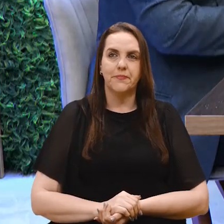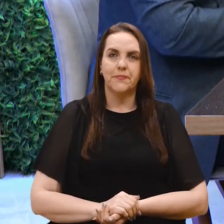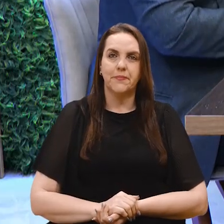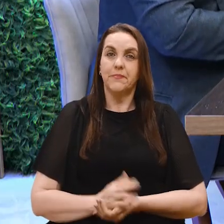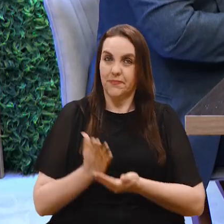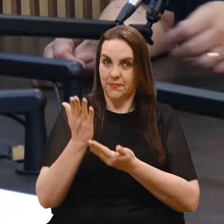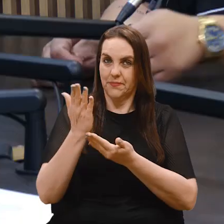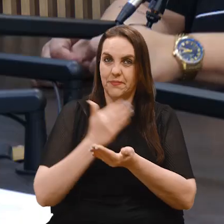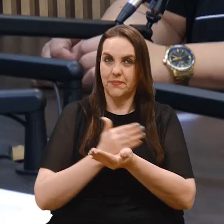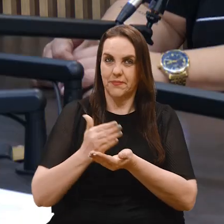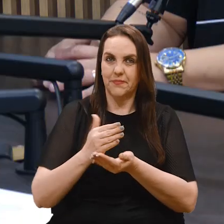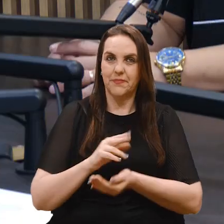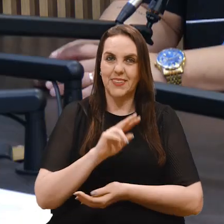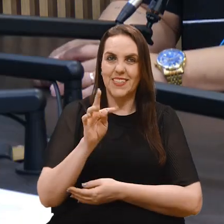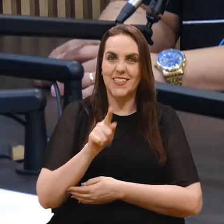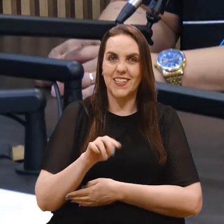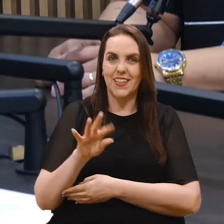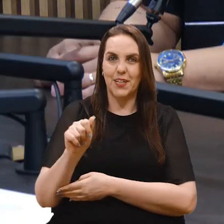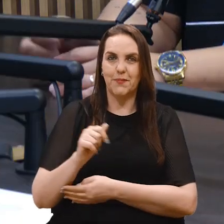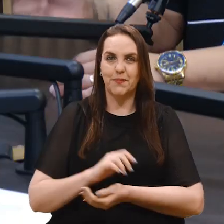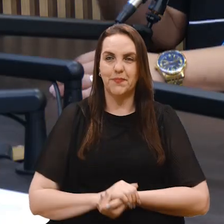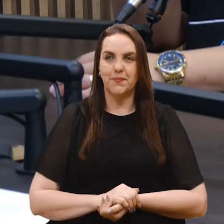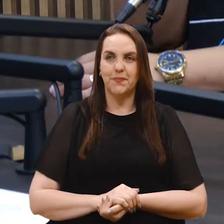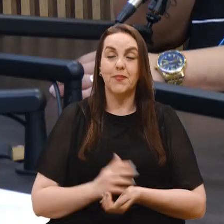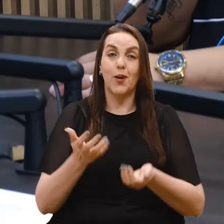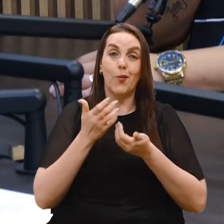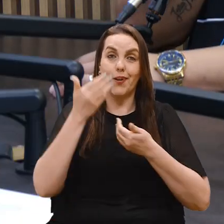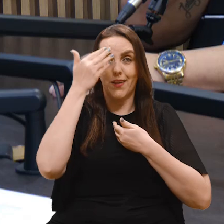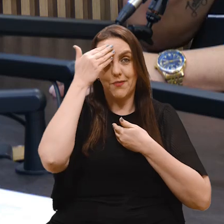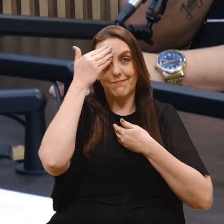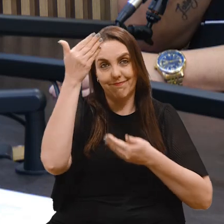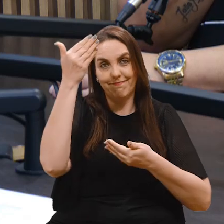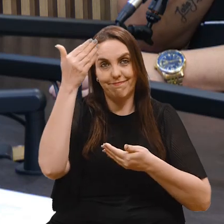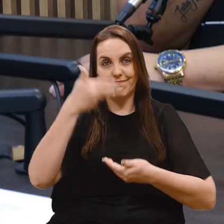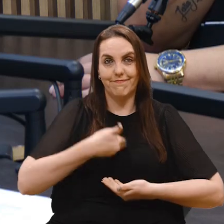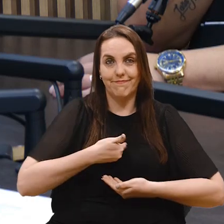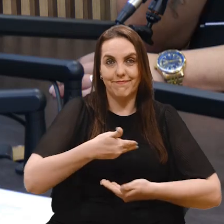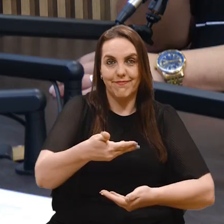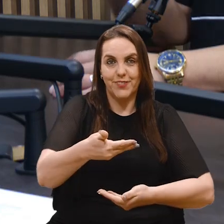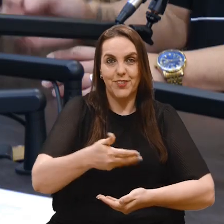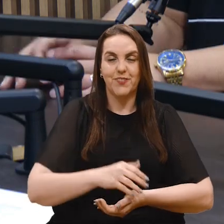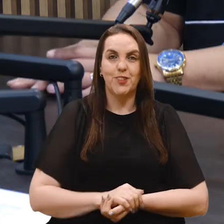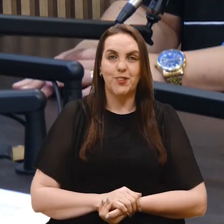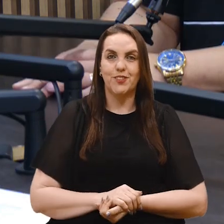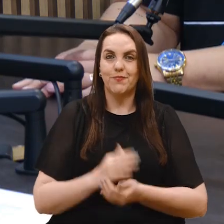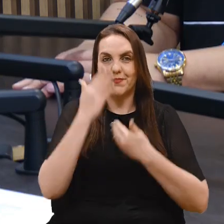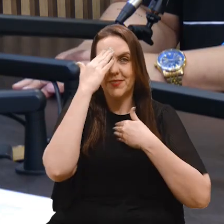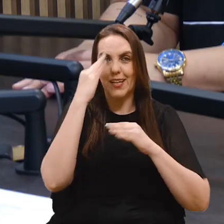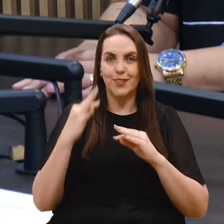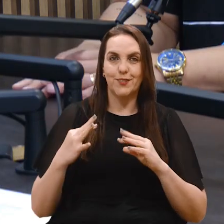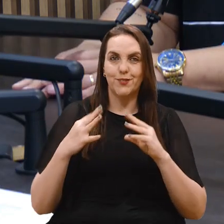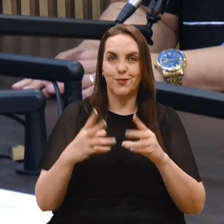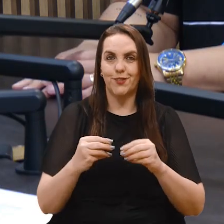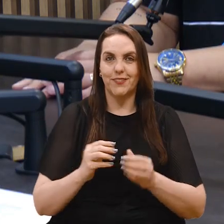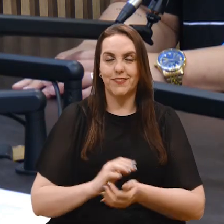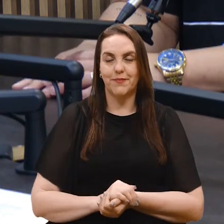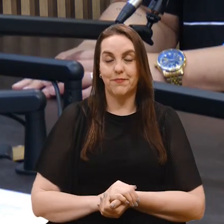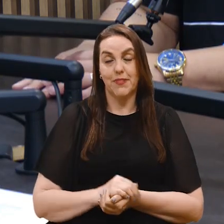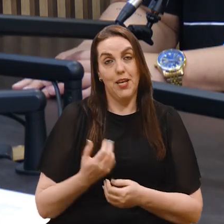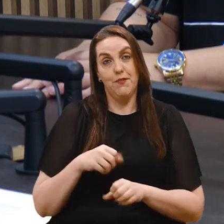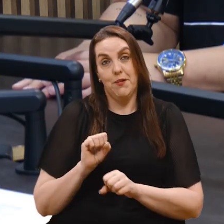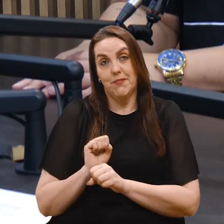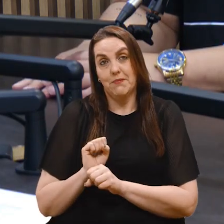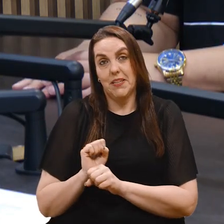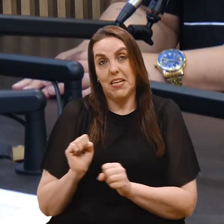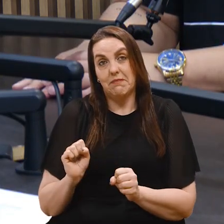Começa contigo, Zita. Não, eu queria agradecer pelo convite, queria agradecer a todos, e vamos esperar para